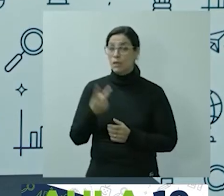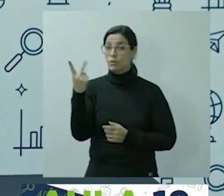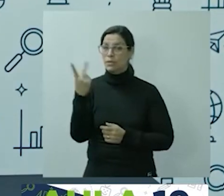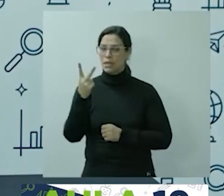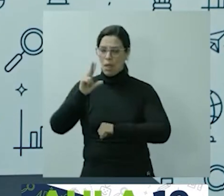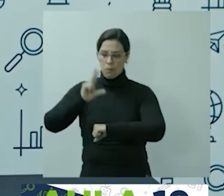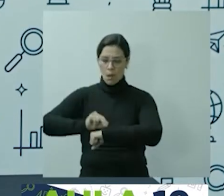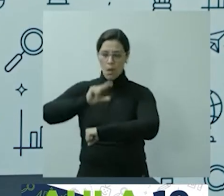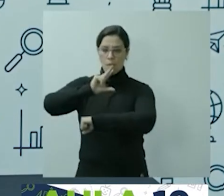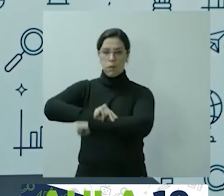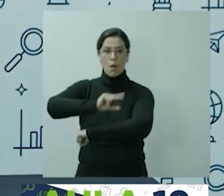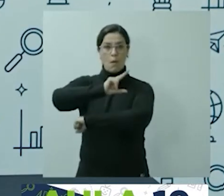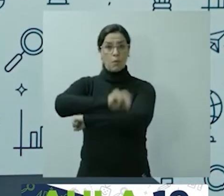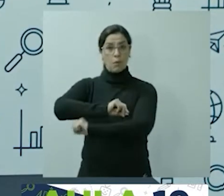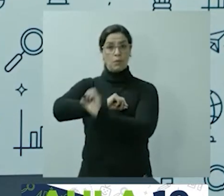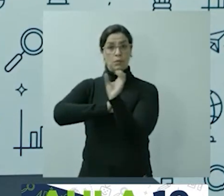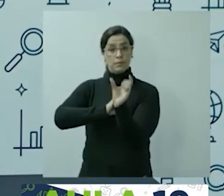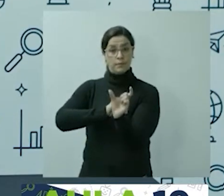Sapo.